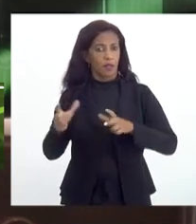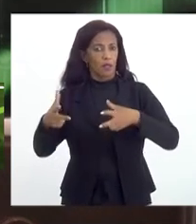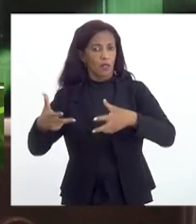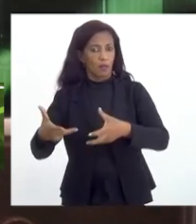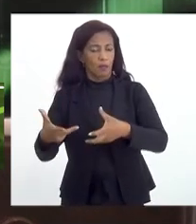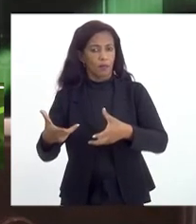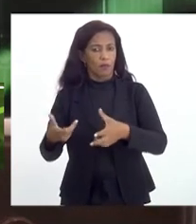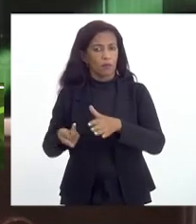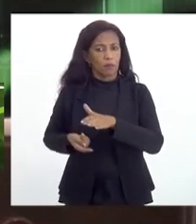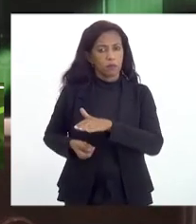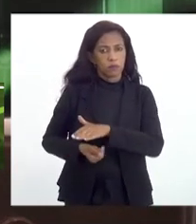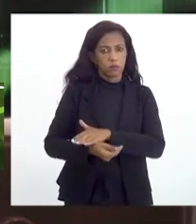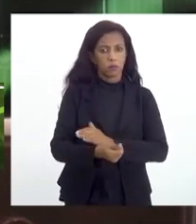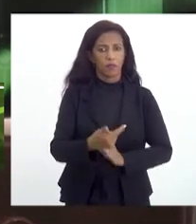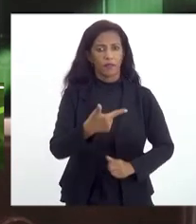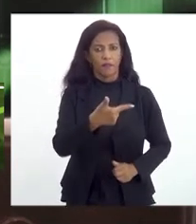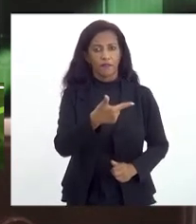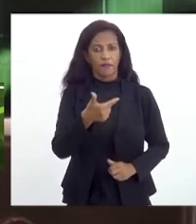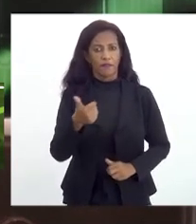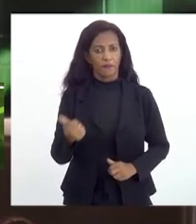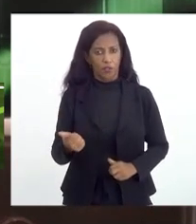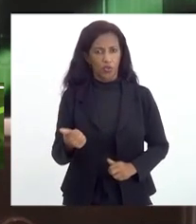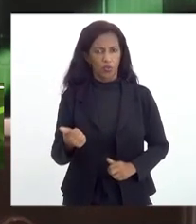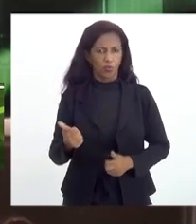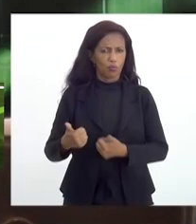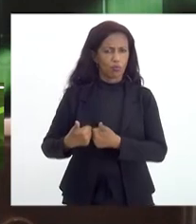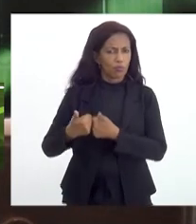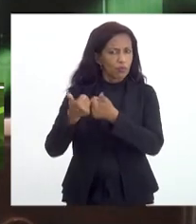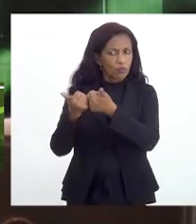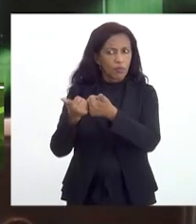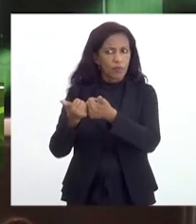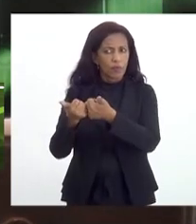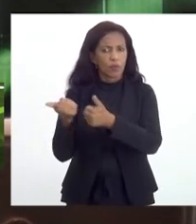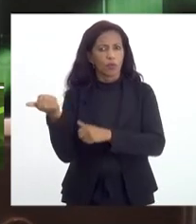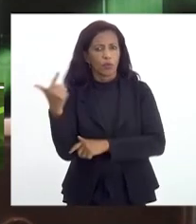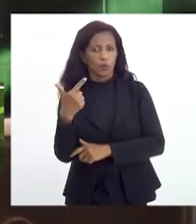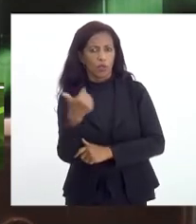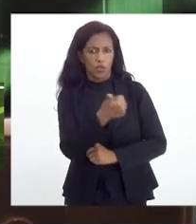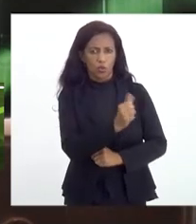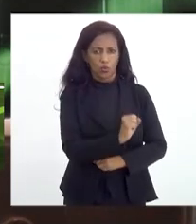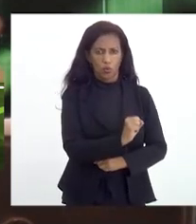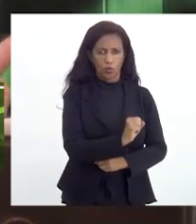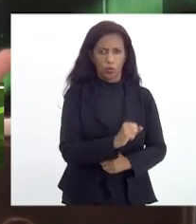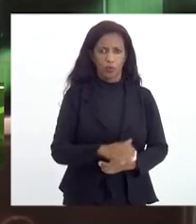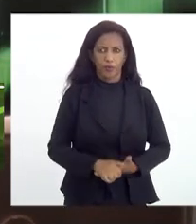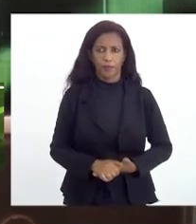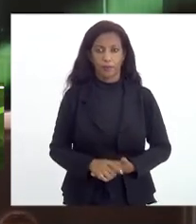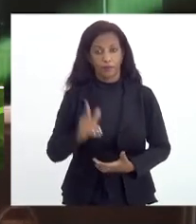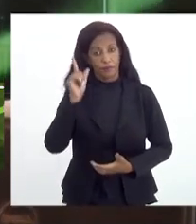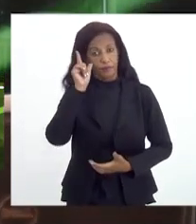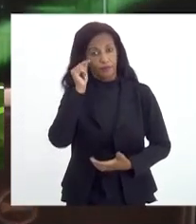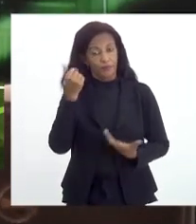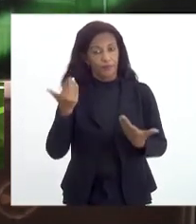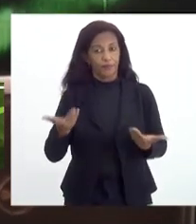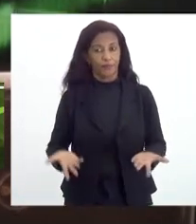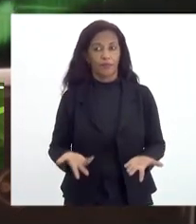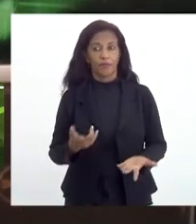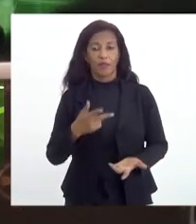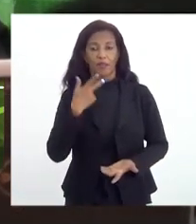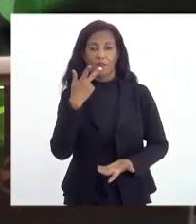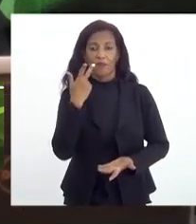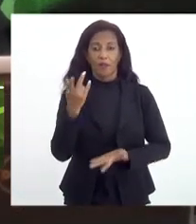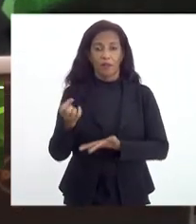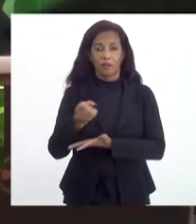investimento, 21 investimento não será melhor do que 18? Logicamente, falando de